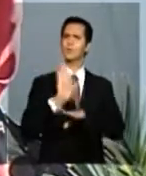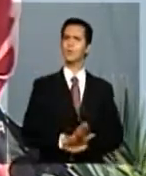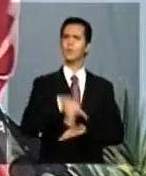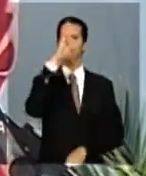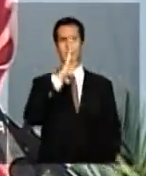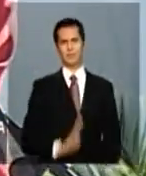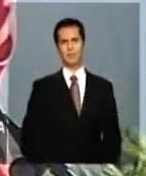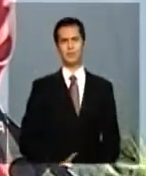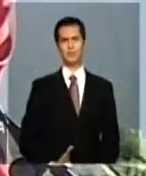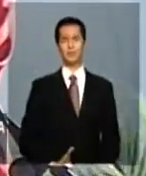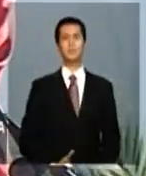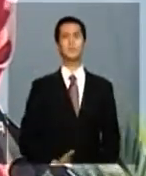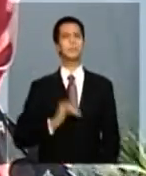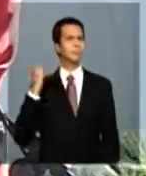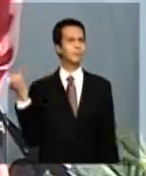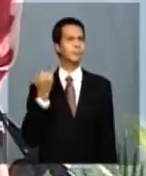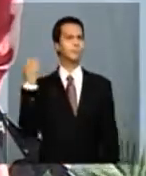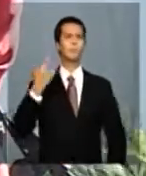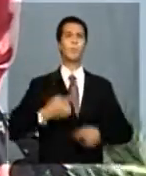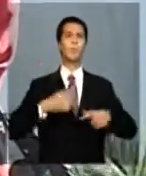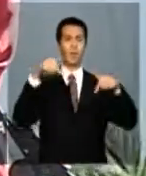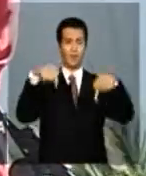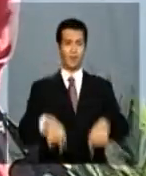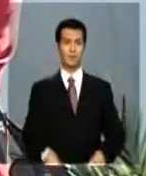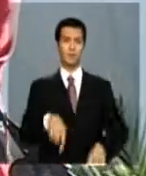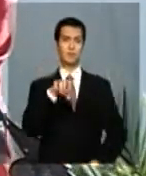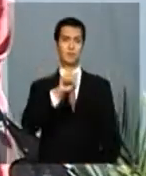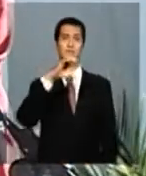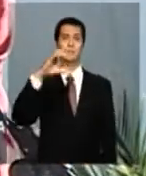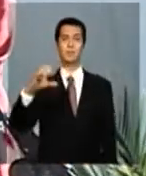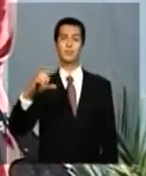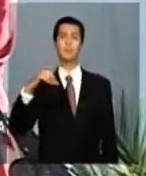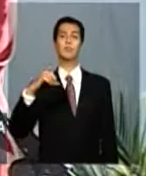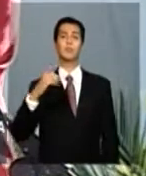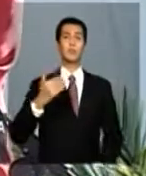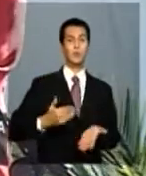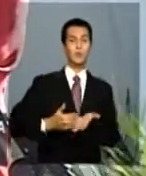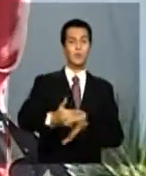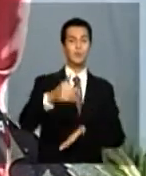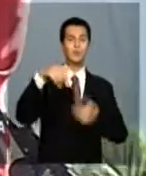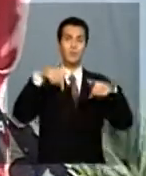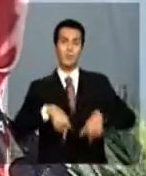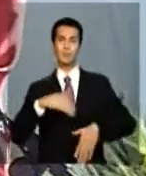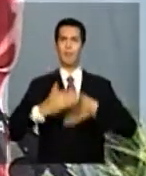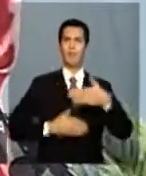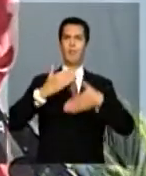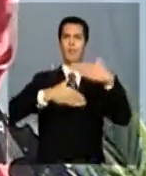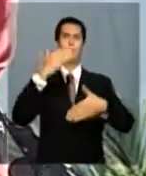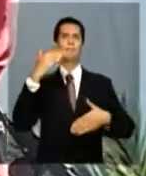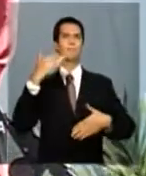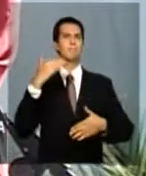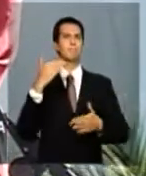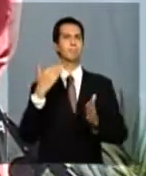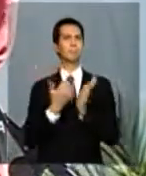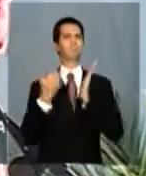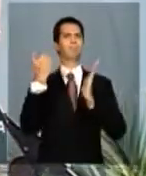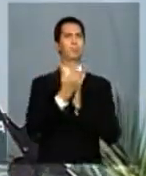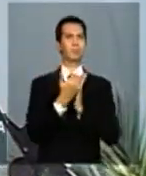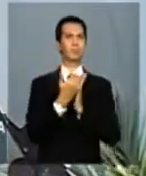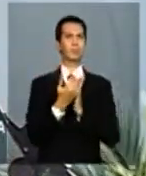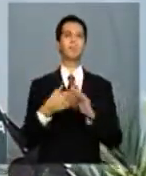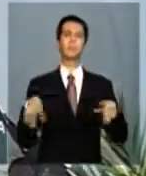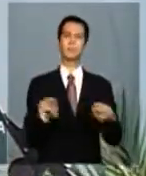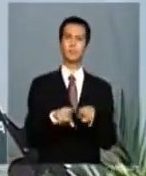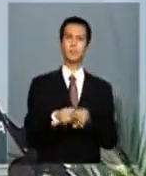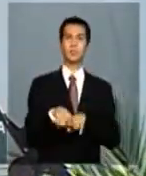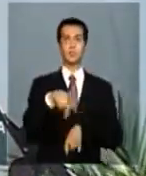muito importante porque aqui, como o desenvolvimento começou primeiro, como as pessoas